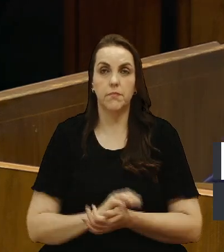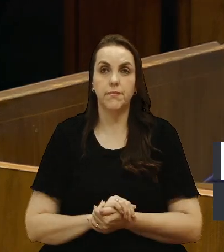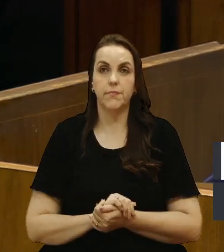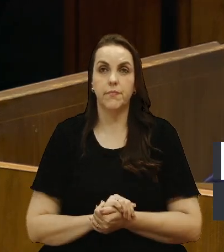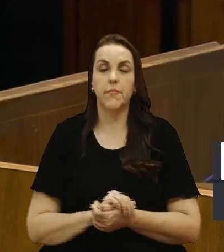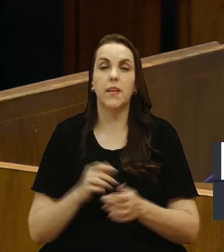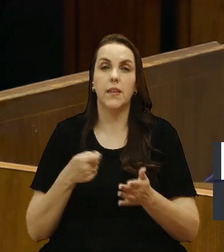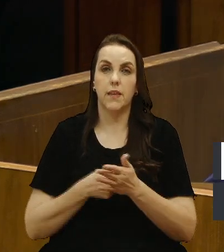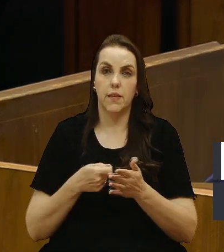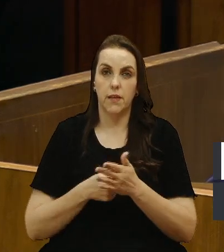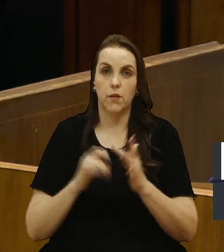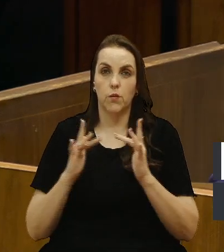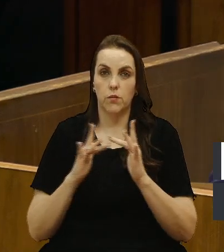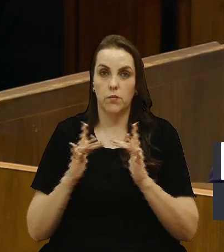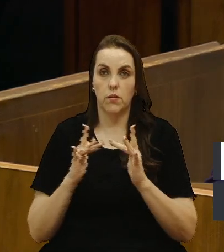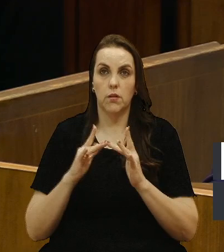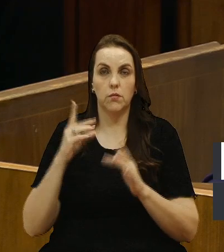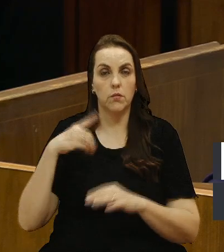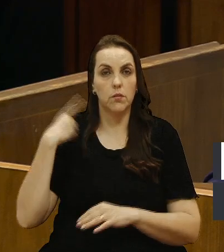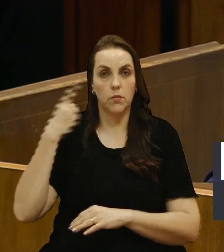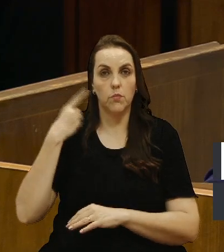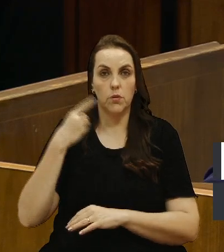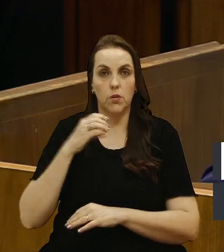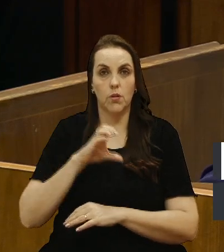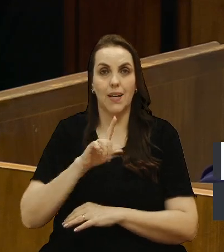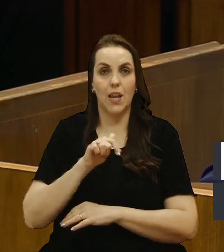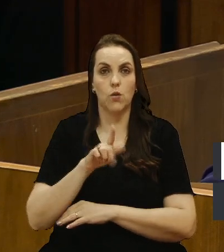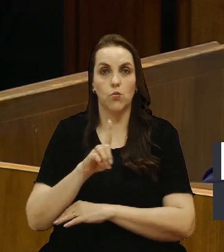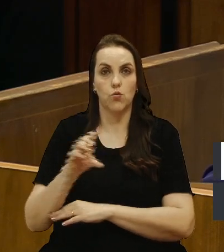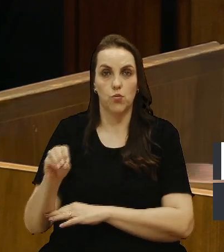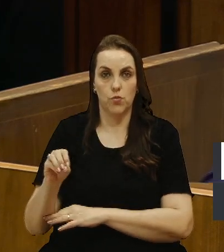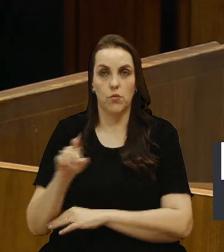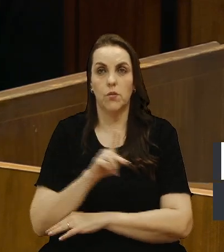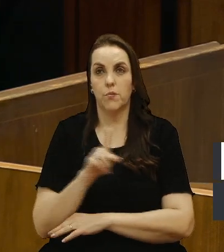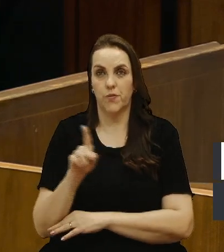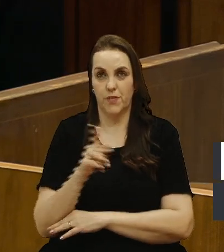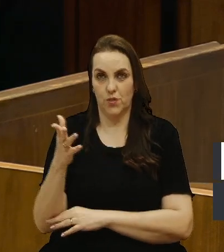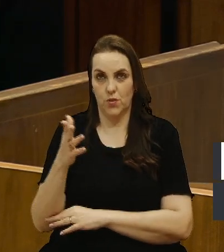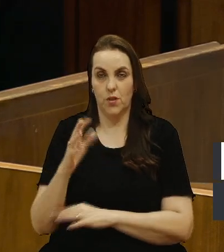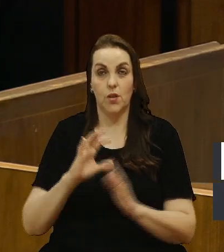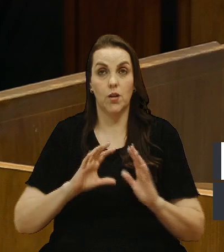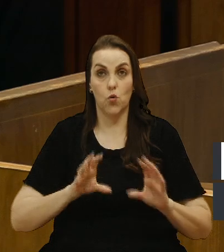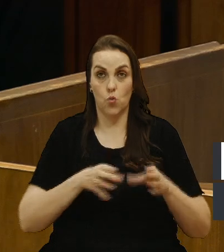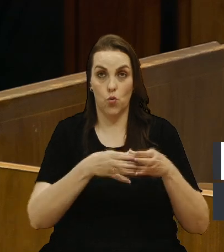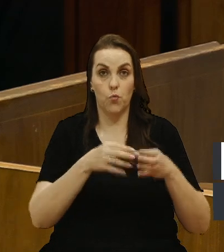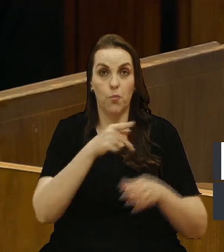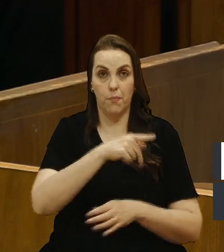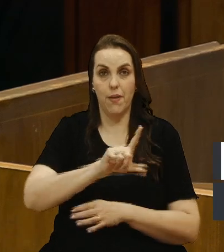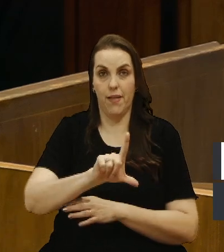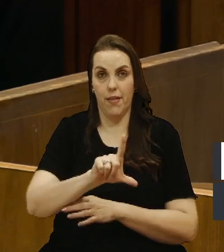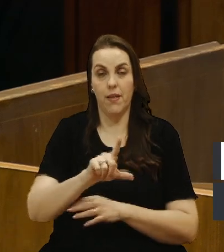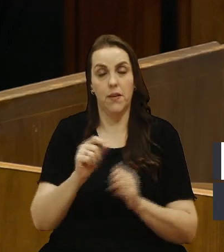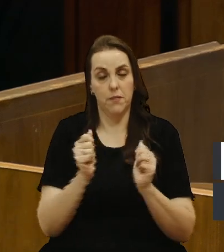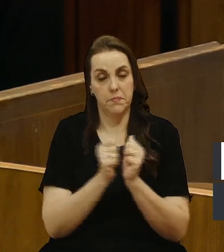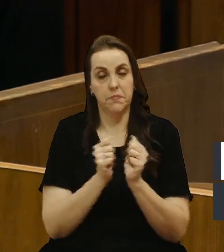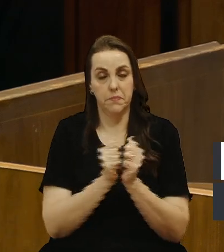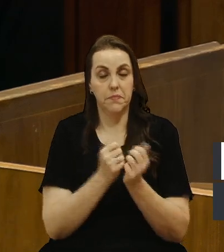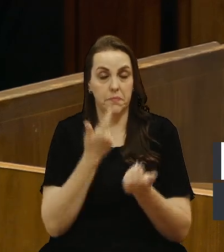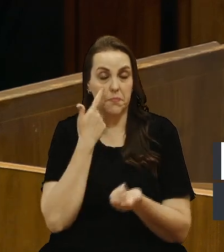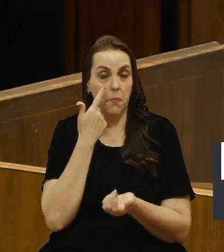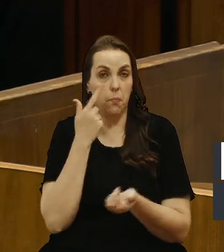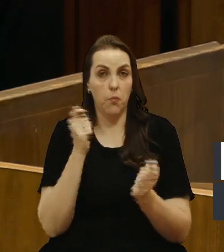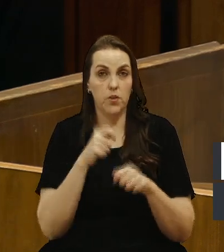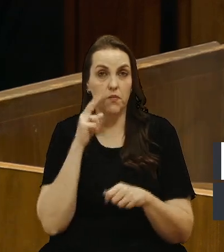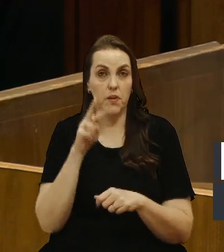Tentei contato com o deputado Cláudio, o professor Cláudio, e a turma do PL, se puder dar uma mão, verificar com ele qual que é a posição dele, porque